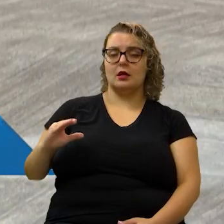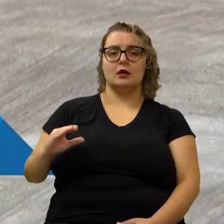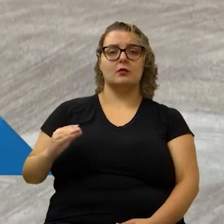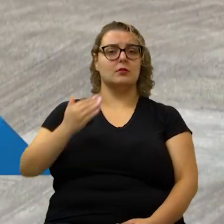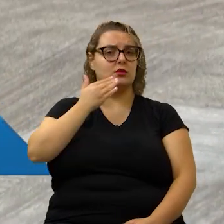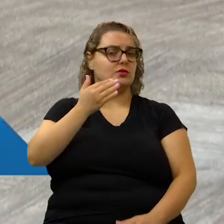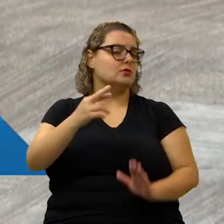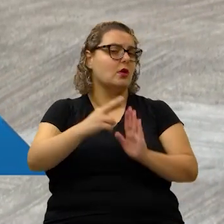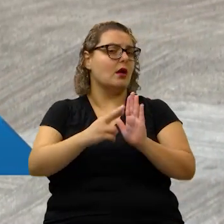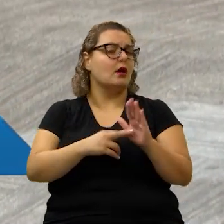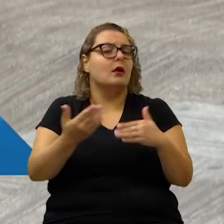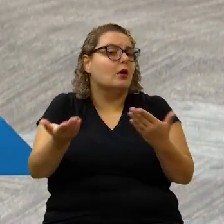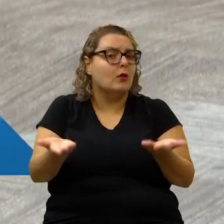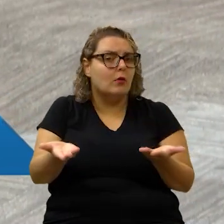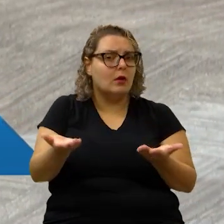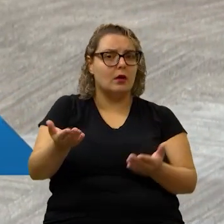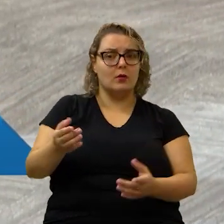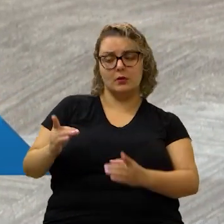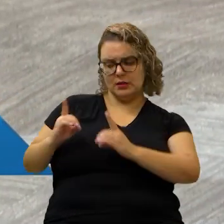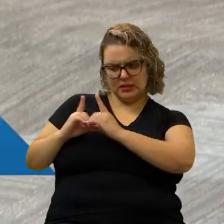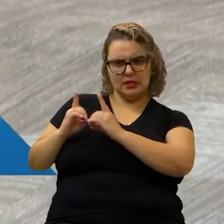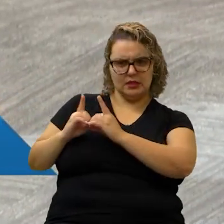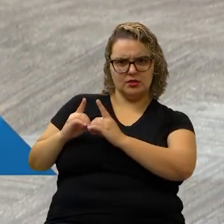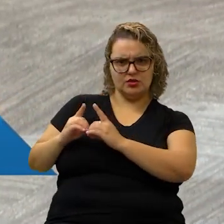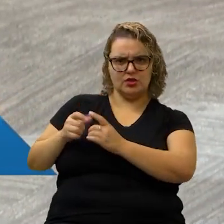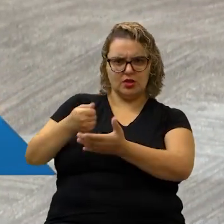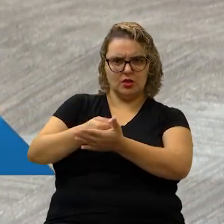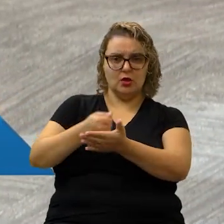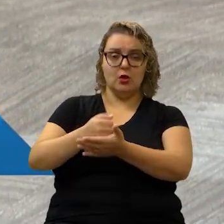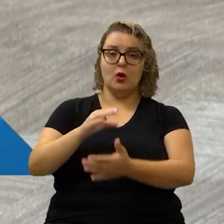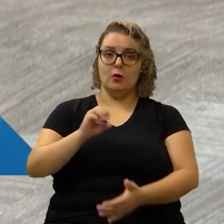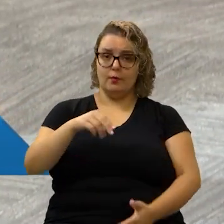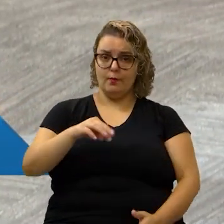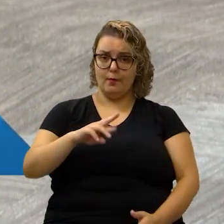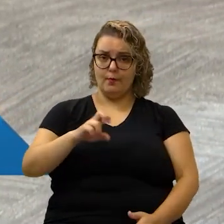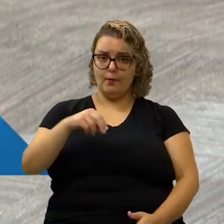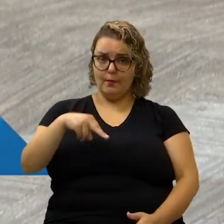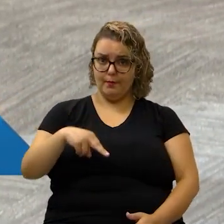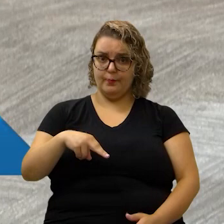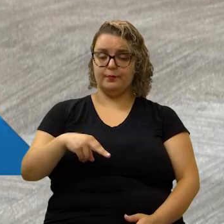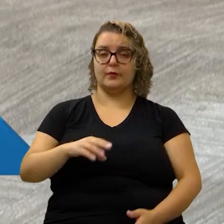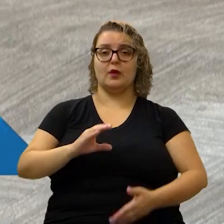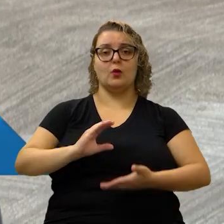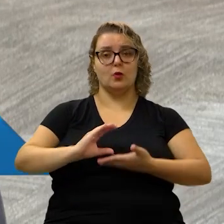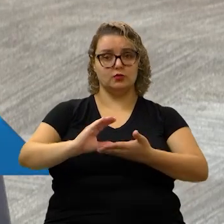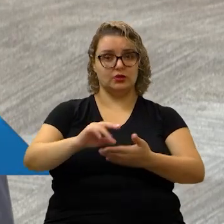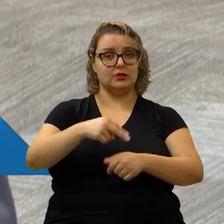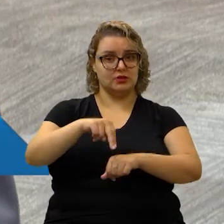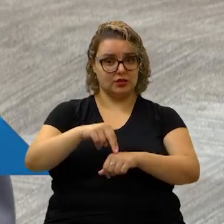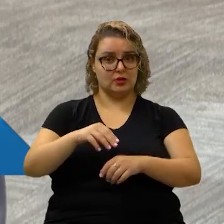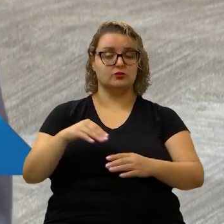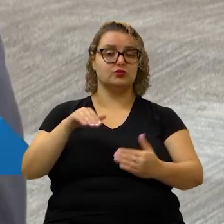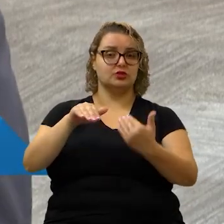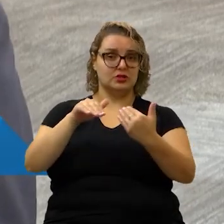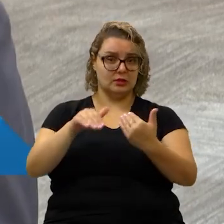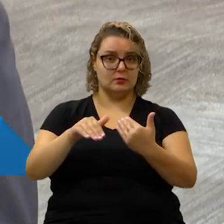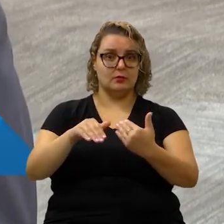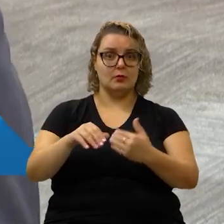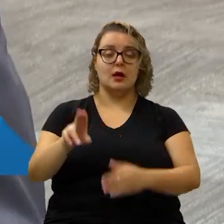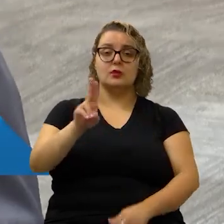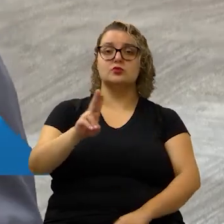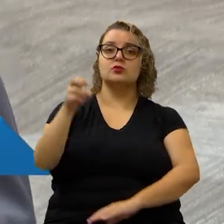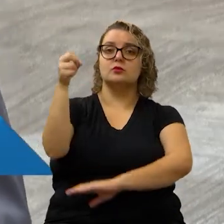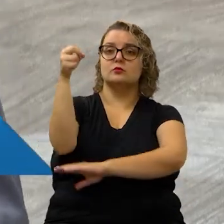as regras e e se a e se a indec atendia As exigências do contran que é o Conselho Nacional de Trânsito para a implantação do